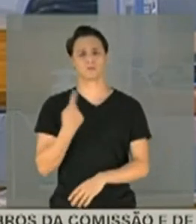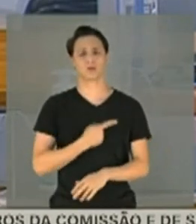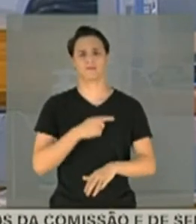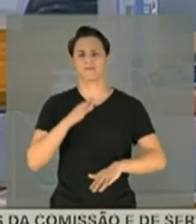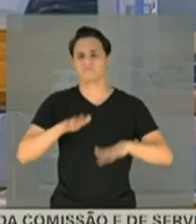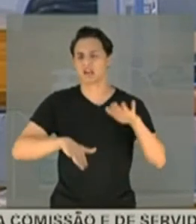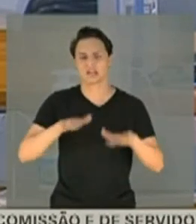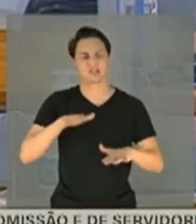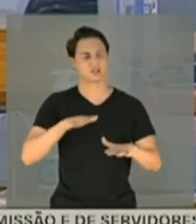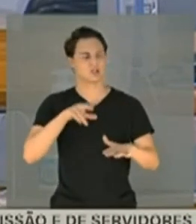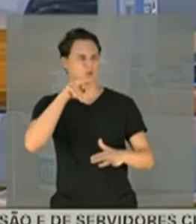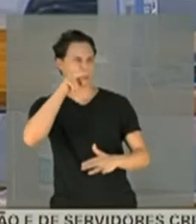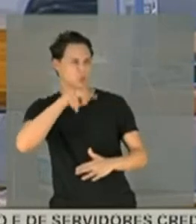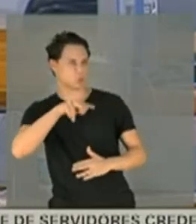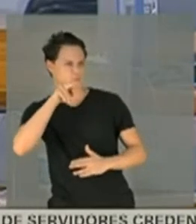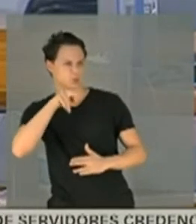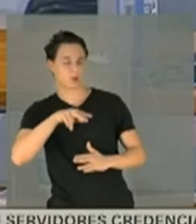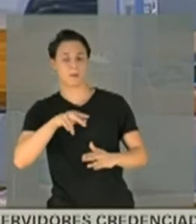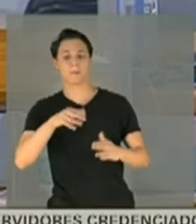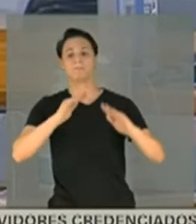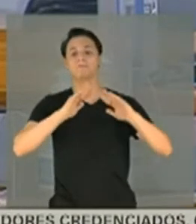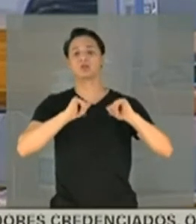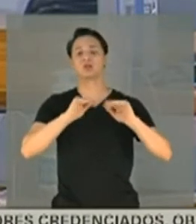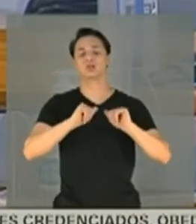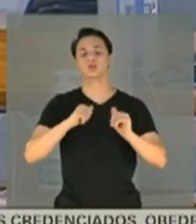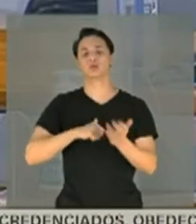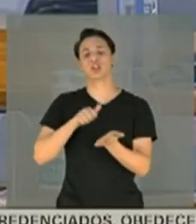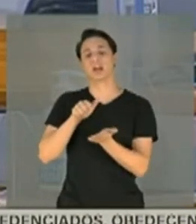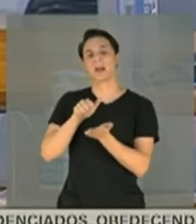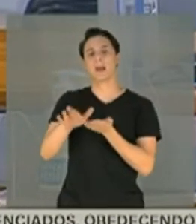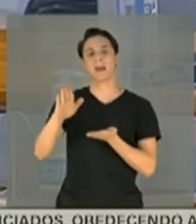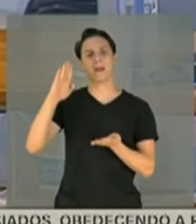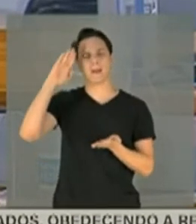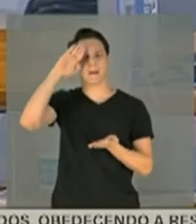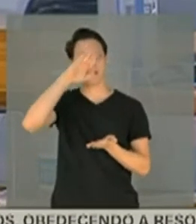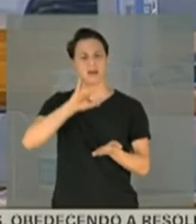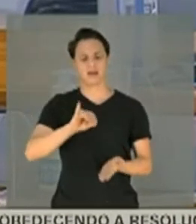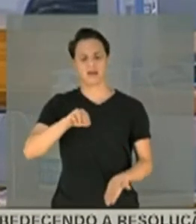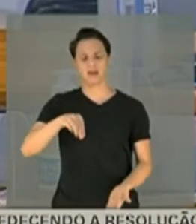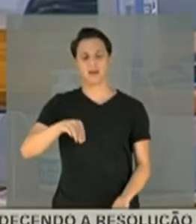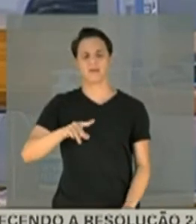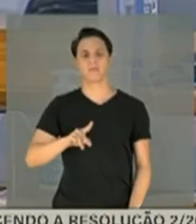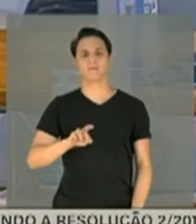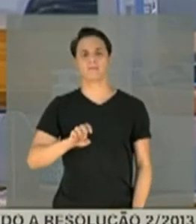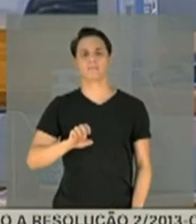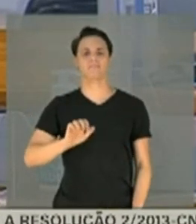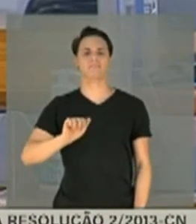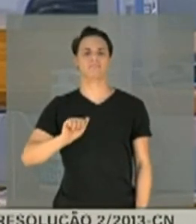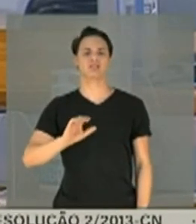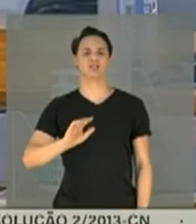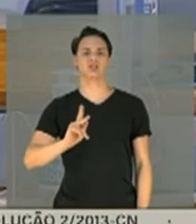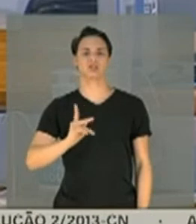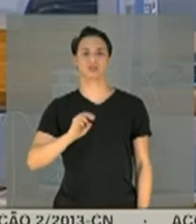analisarmos pedidos de impeachment de alguns ministros do Supremo, que têm